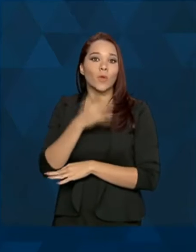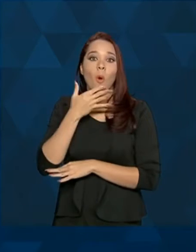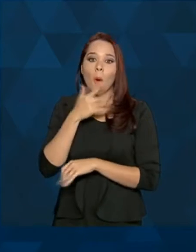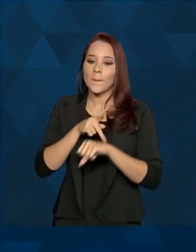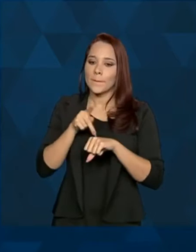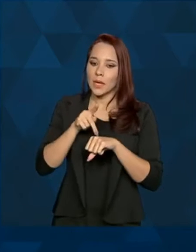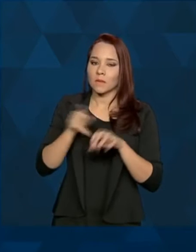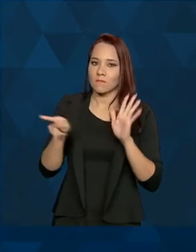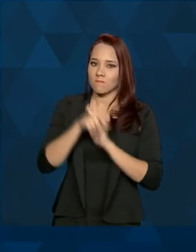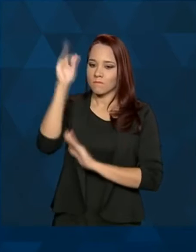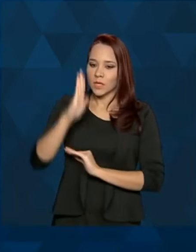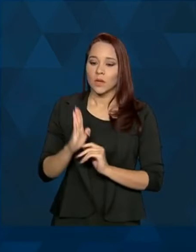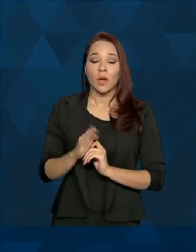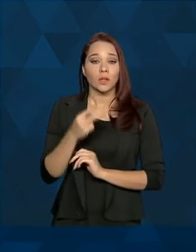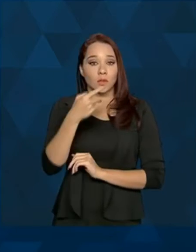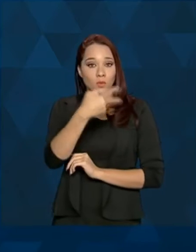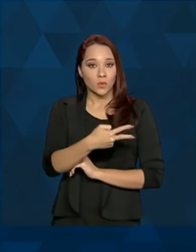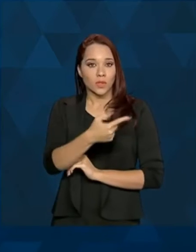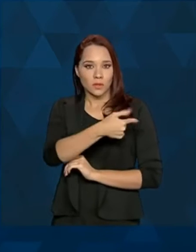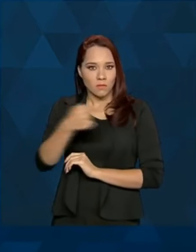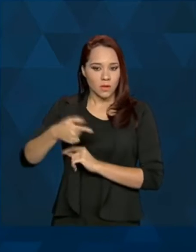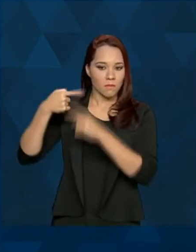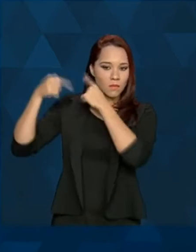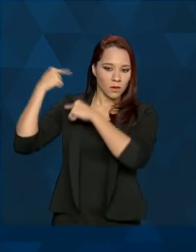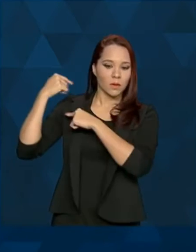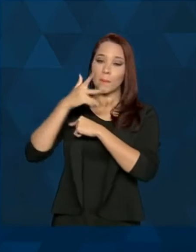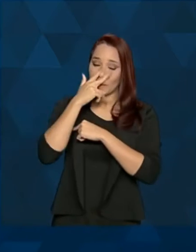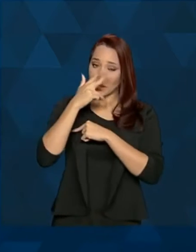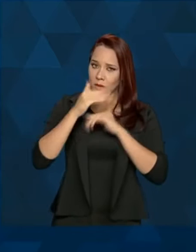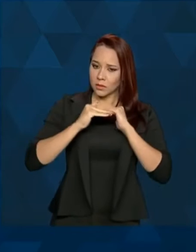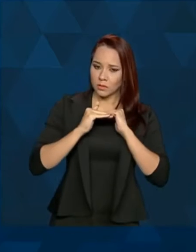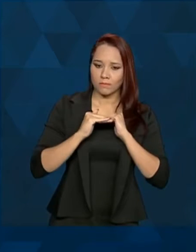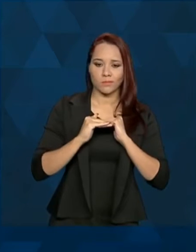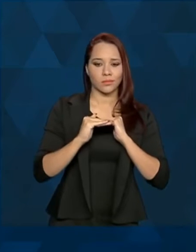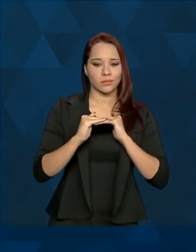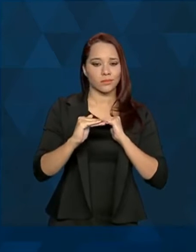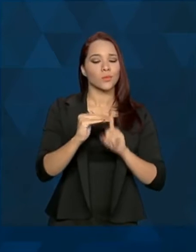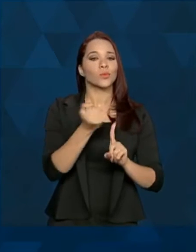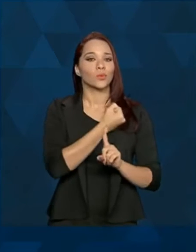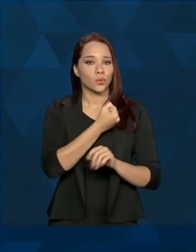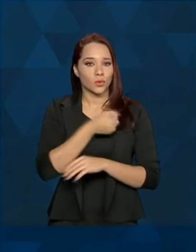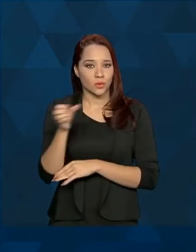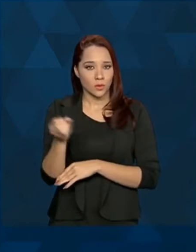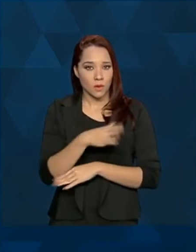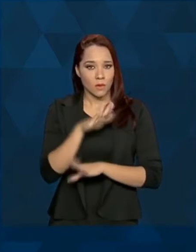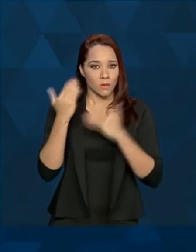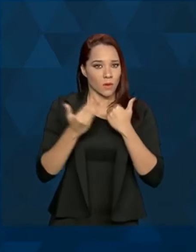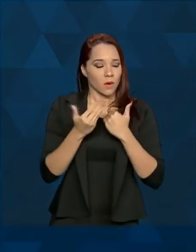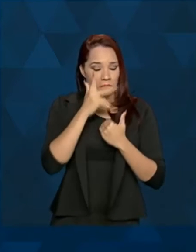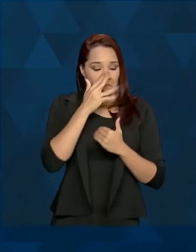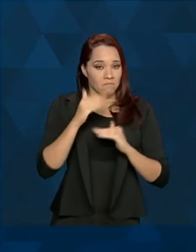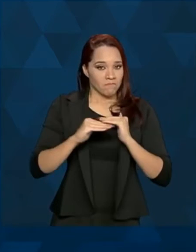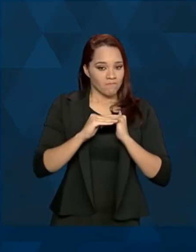3 últimas semanas há uma tendência de estabilização do número de novos óbitos,